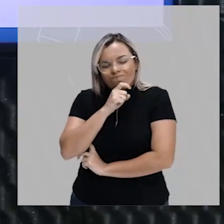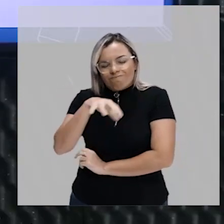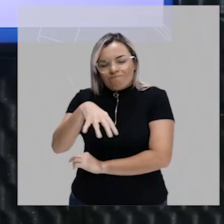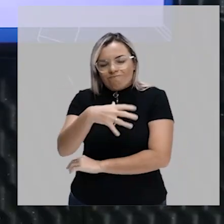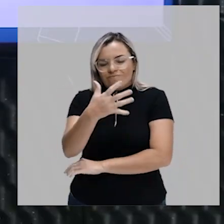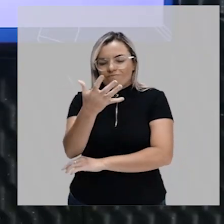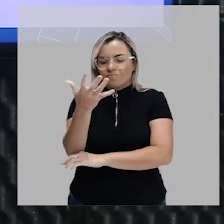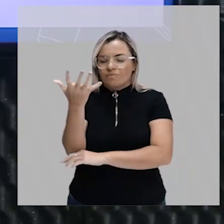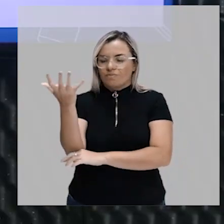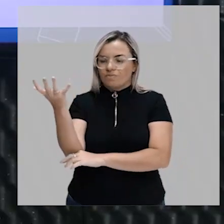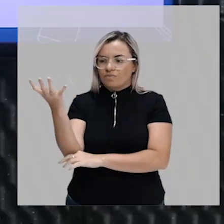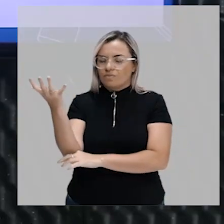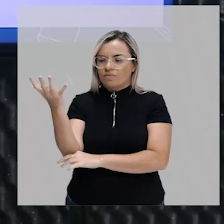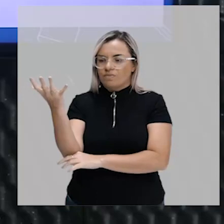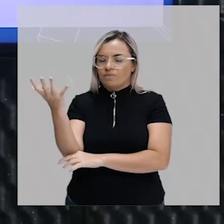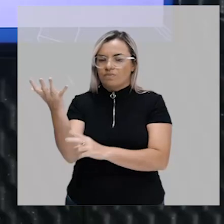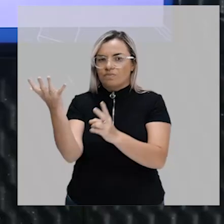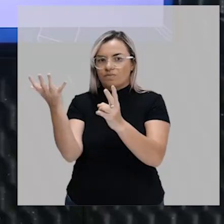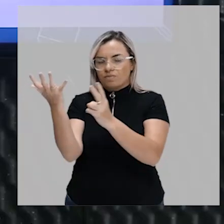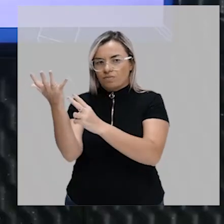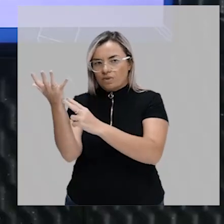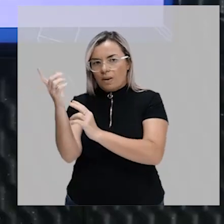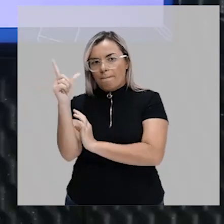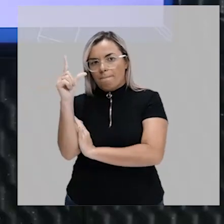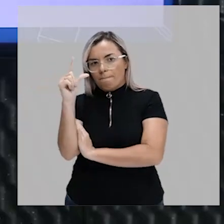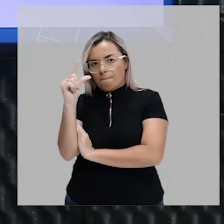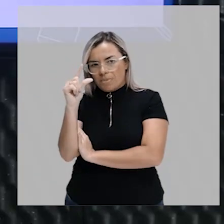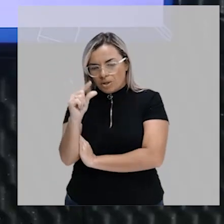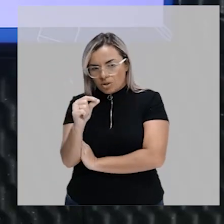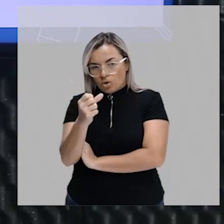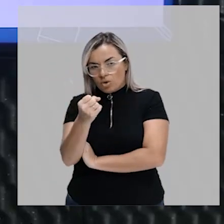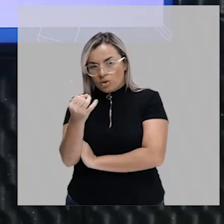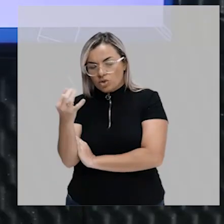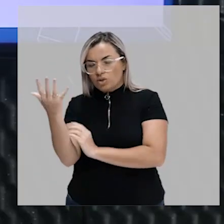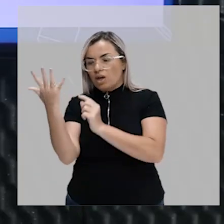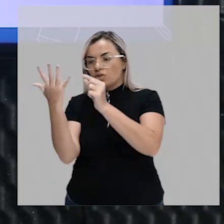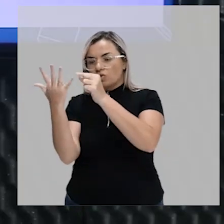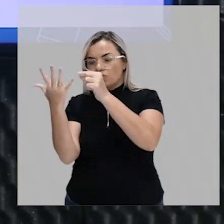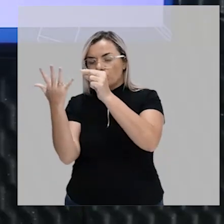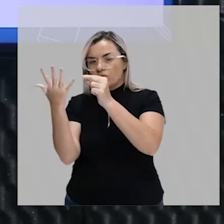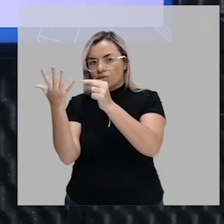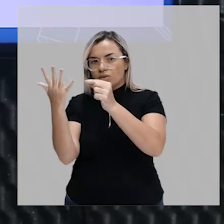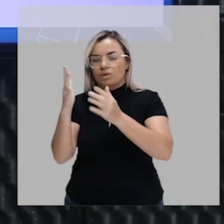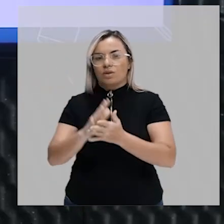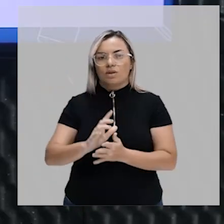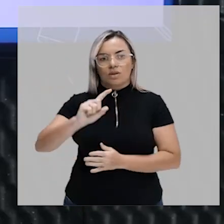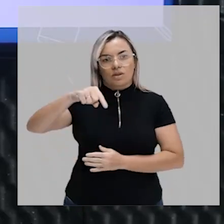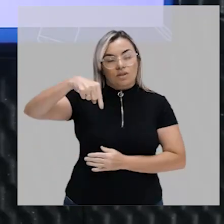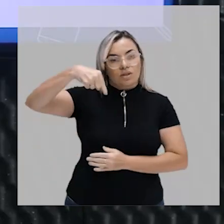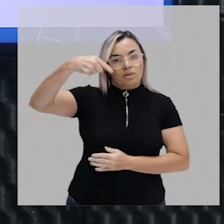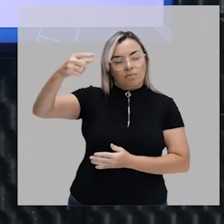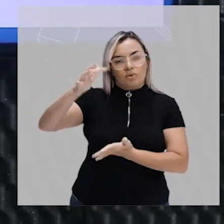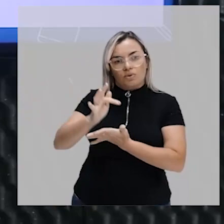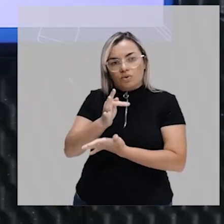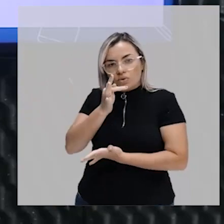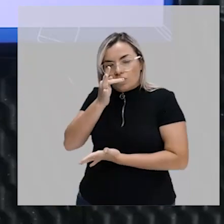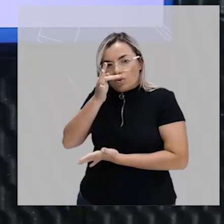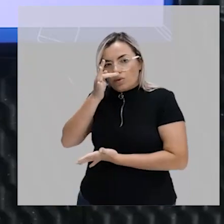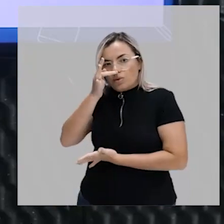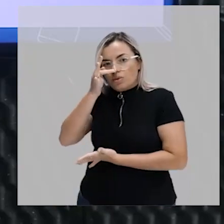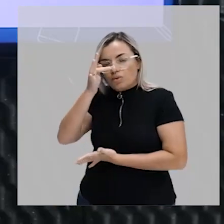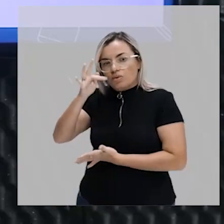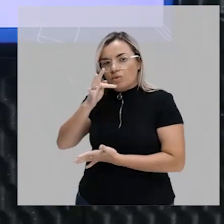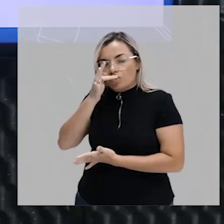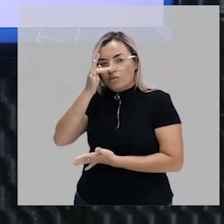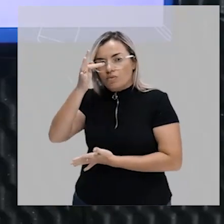como uma forma de proteção, ter uma menor quantidade de folhas, tá certo? E posterior ao período da primavera, né, onde a temperatura vai